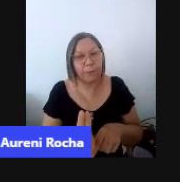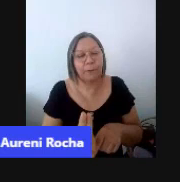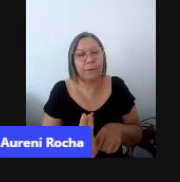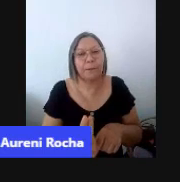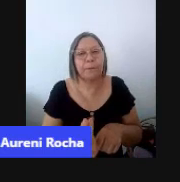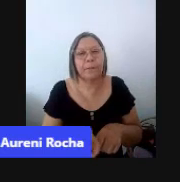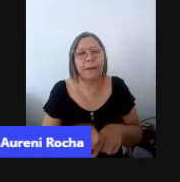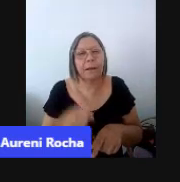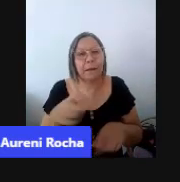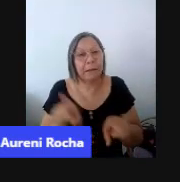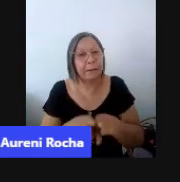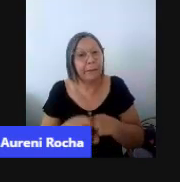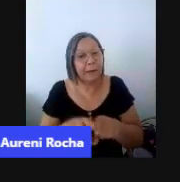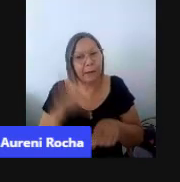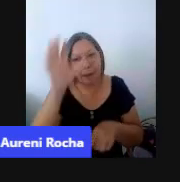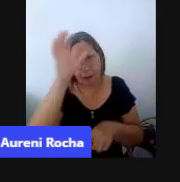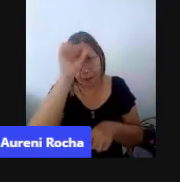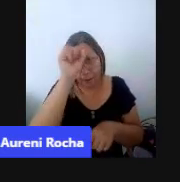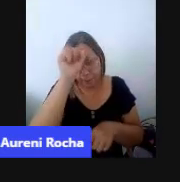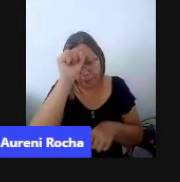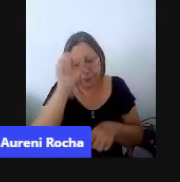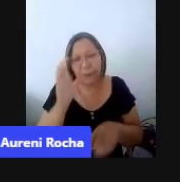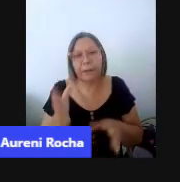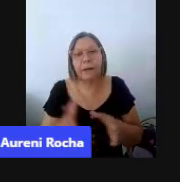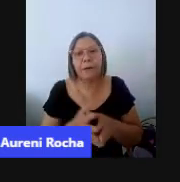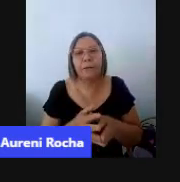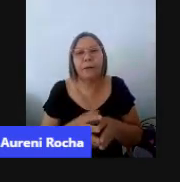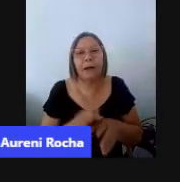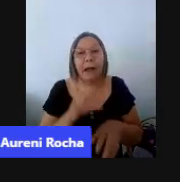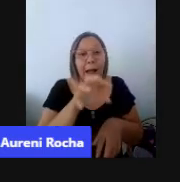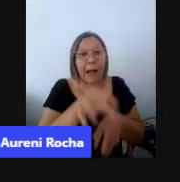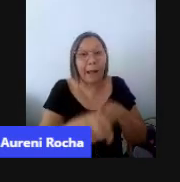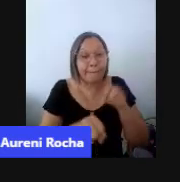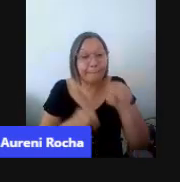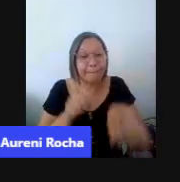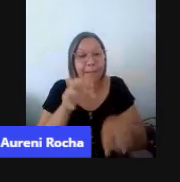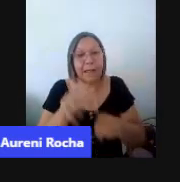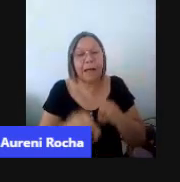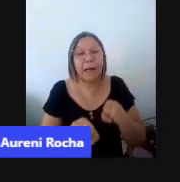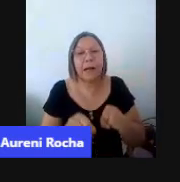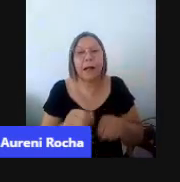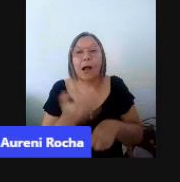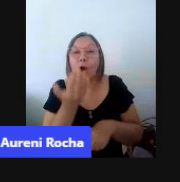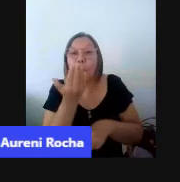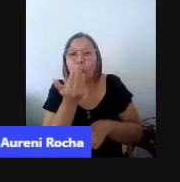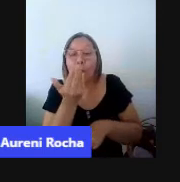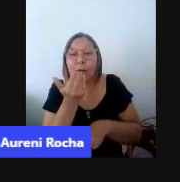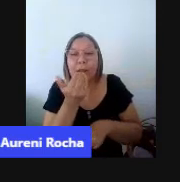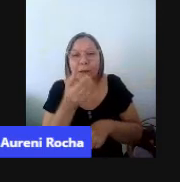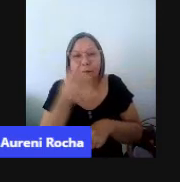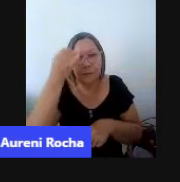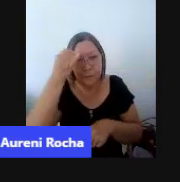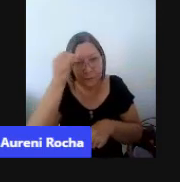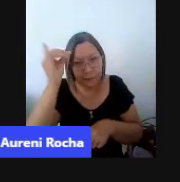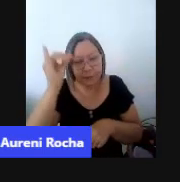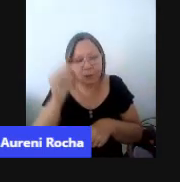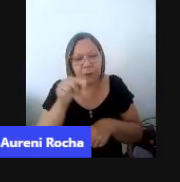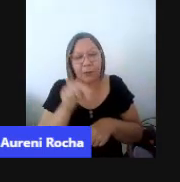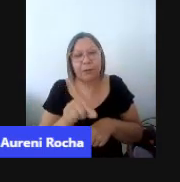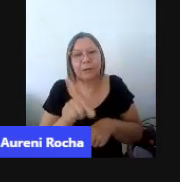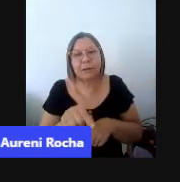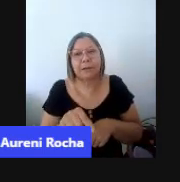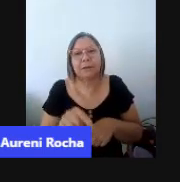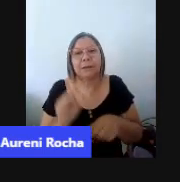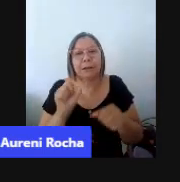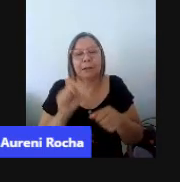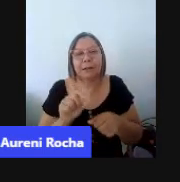aprendeu a predar as colmeias dos apicultores. Então, os apicultores no Mato Grosso do